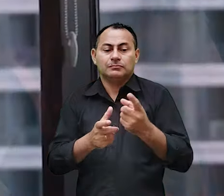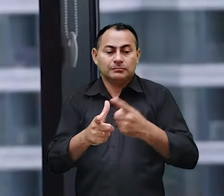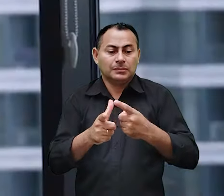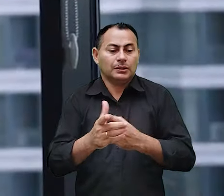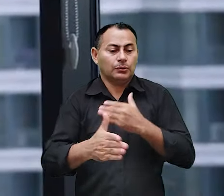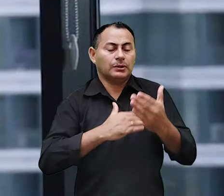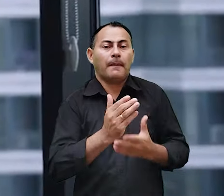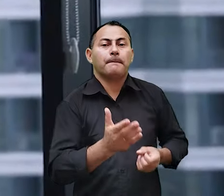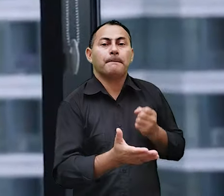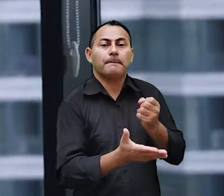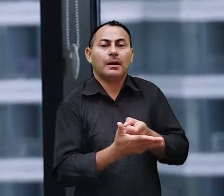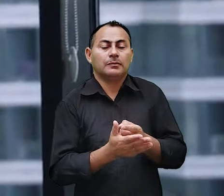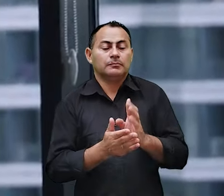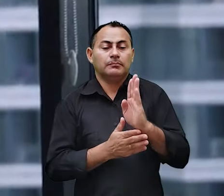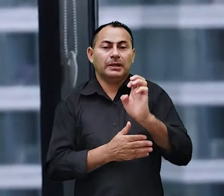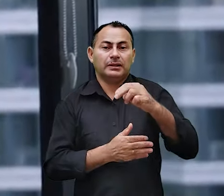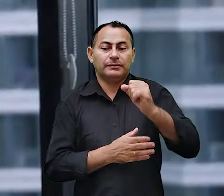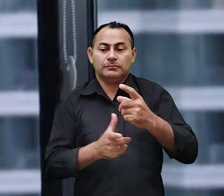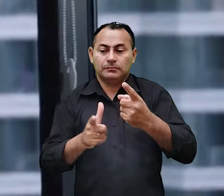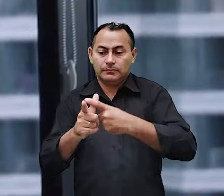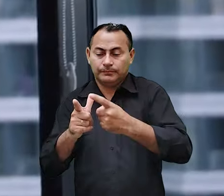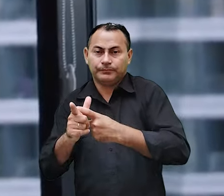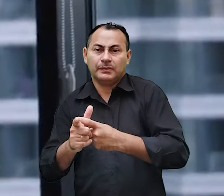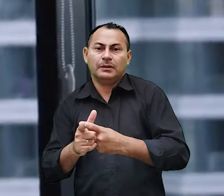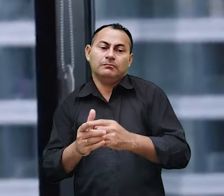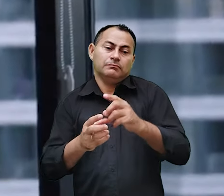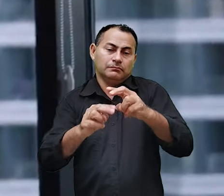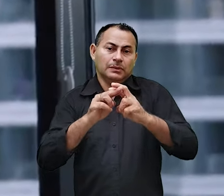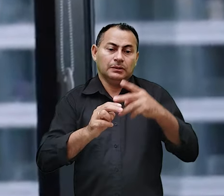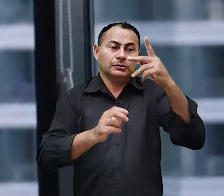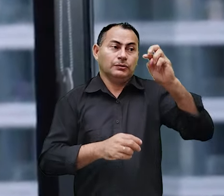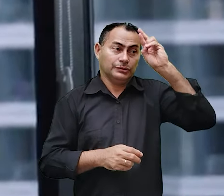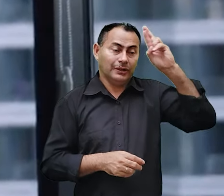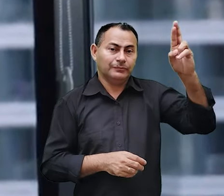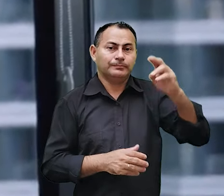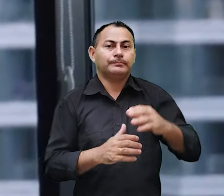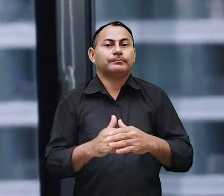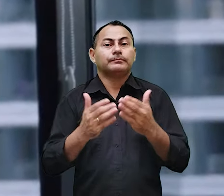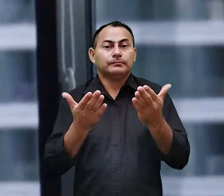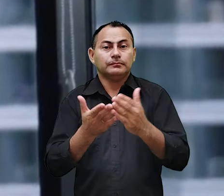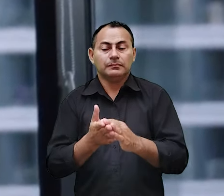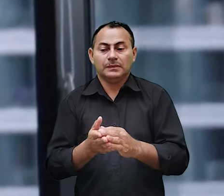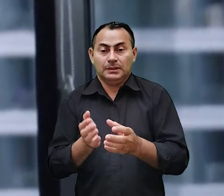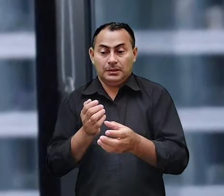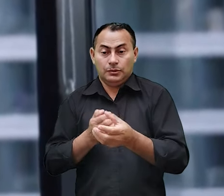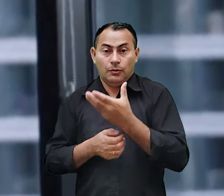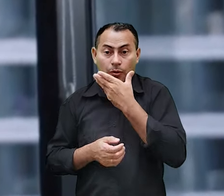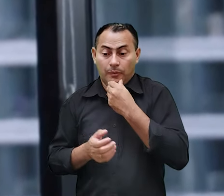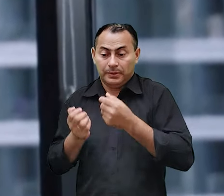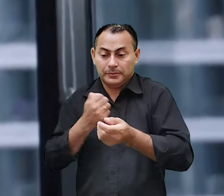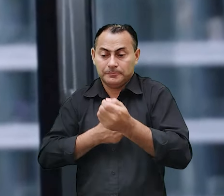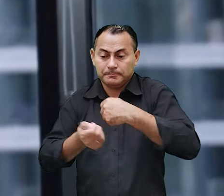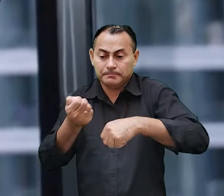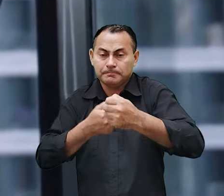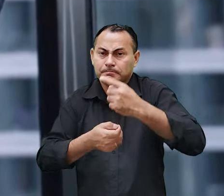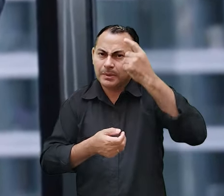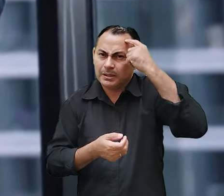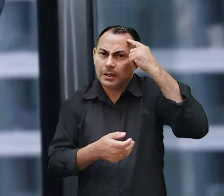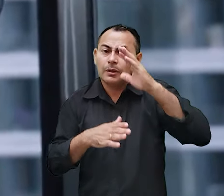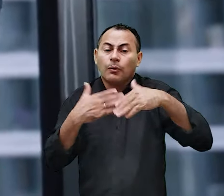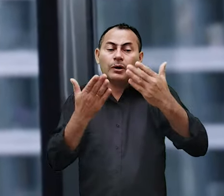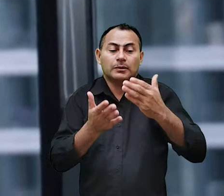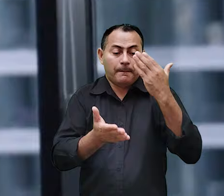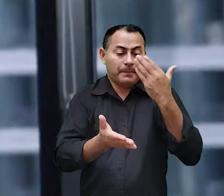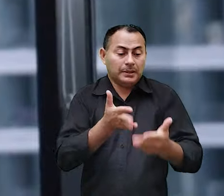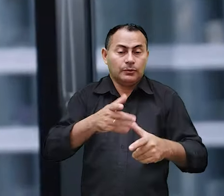dava a dívida como totalmente quitada, beneficiando os devedores em detrimento do seu chefe. Esse administrador estava